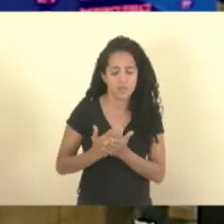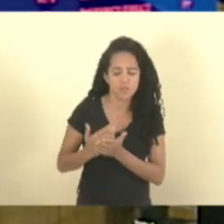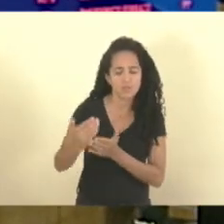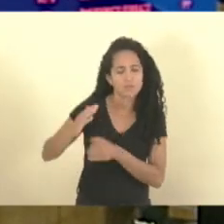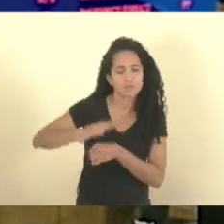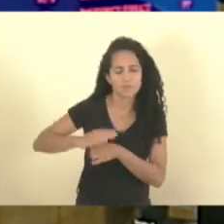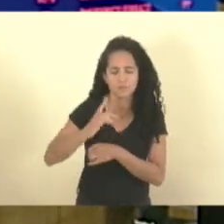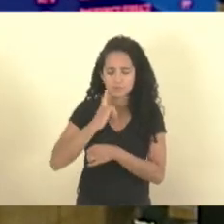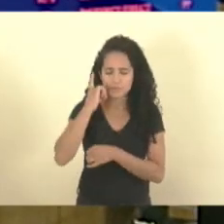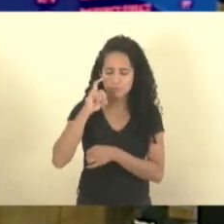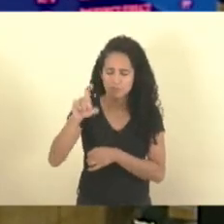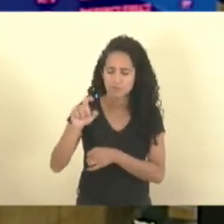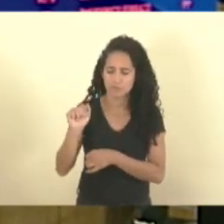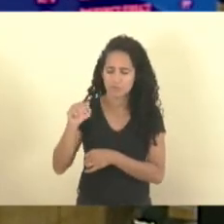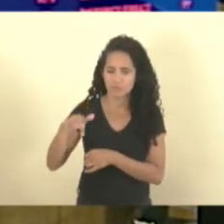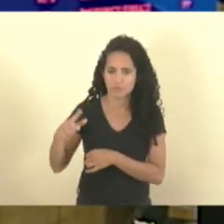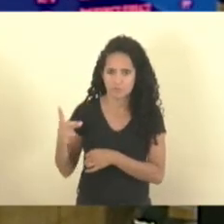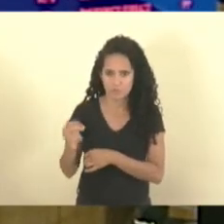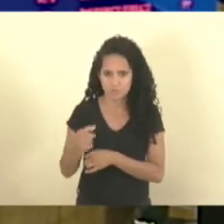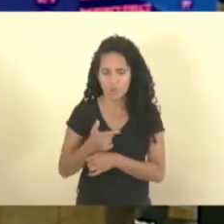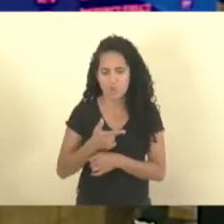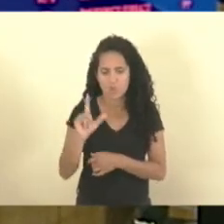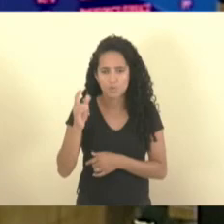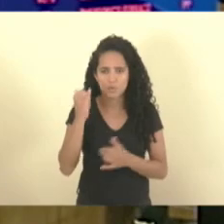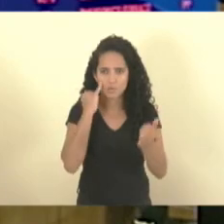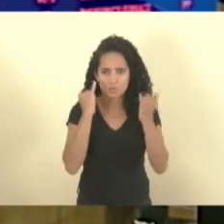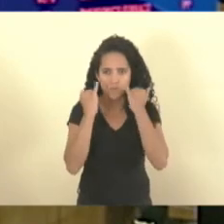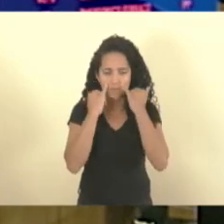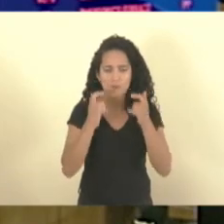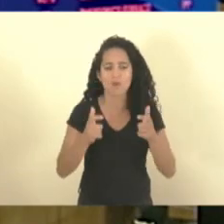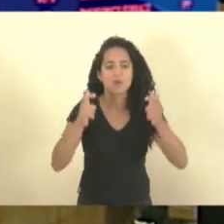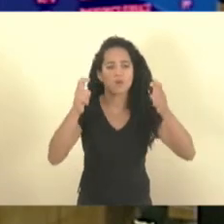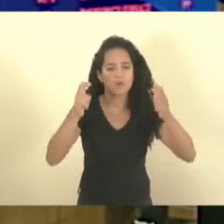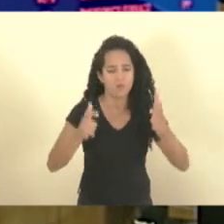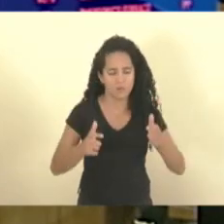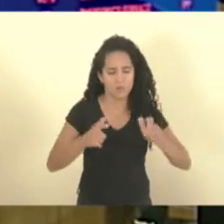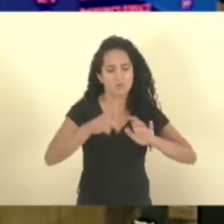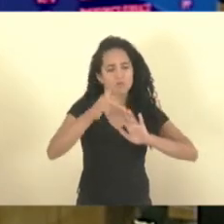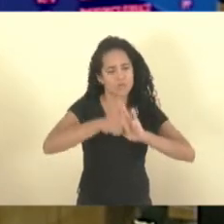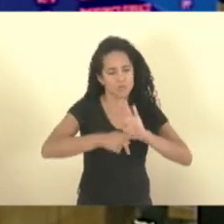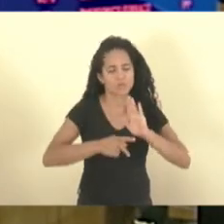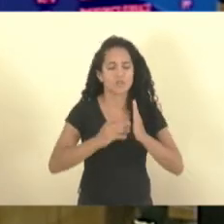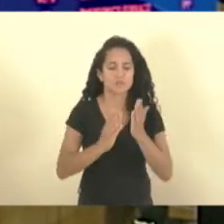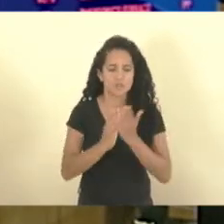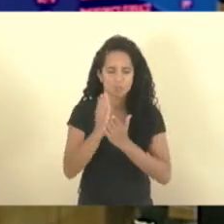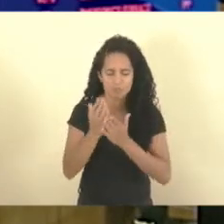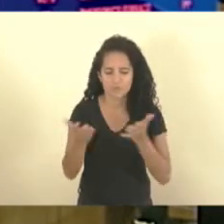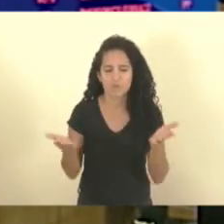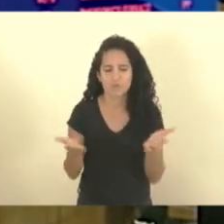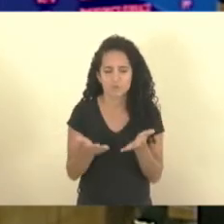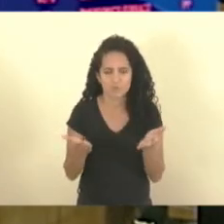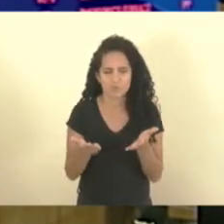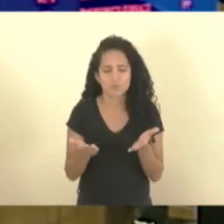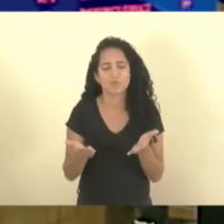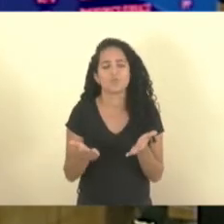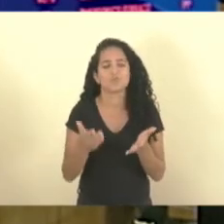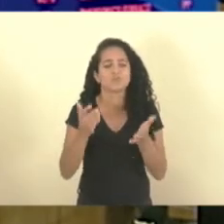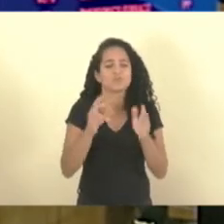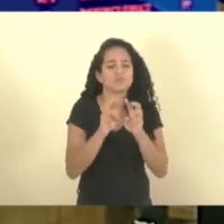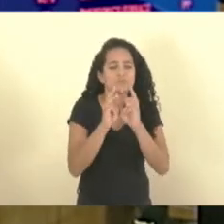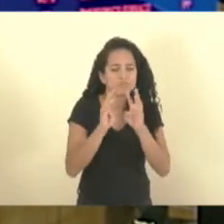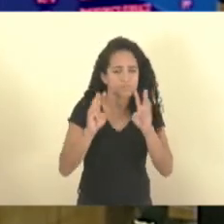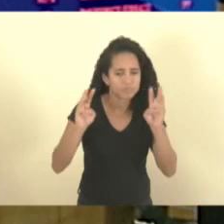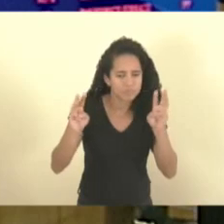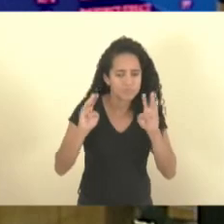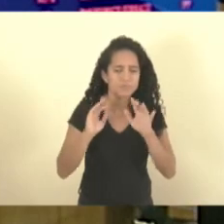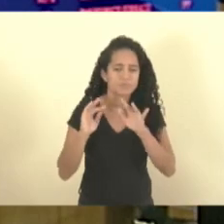deputado Alexandre Chambinho. Mais informações sobre os demais projetos aprovados na tarde de hoje, você tem nas nossas redes sociais,